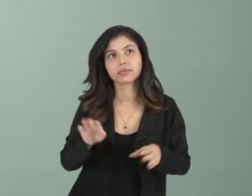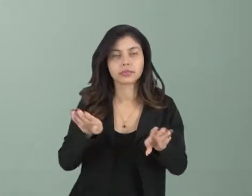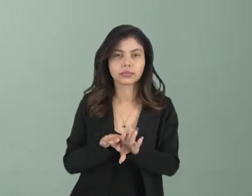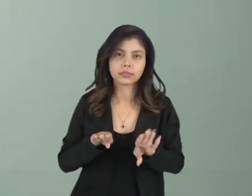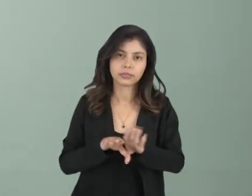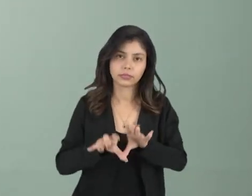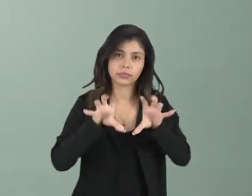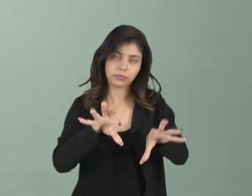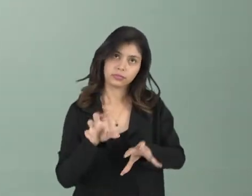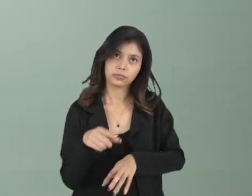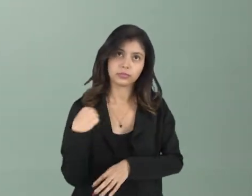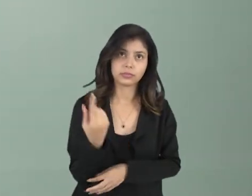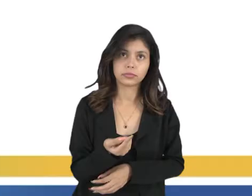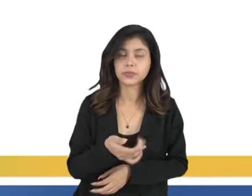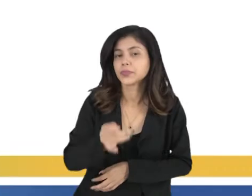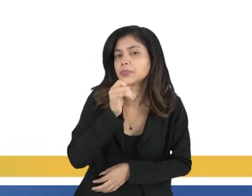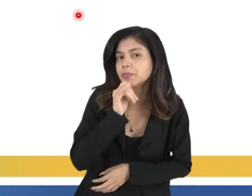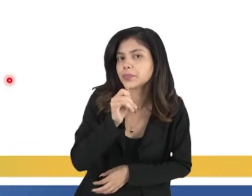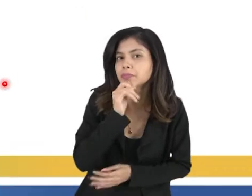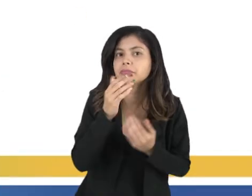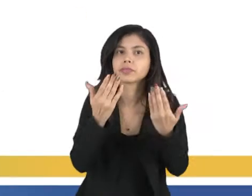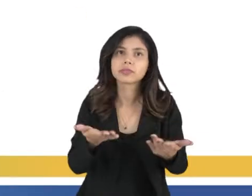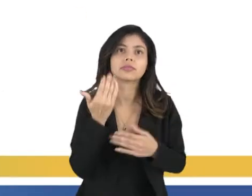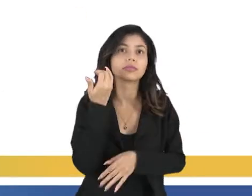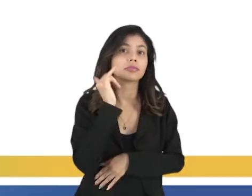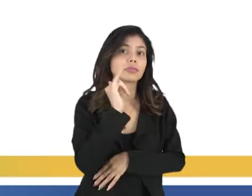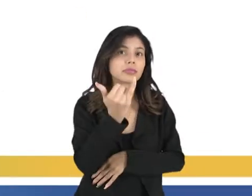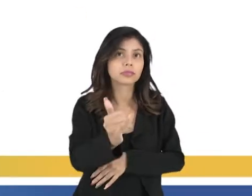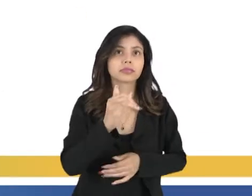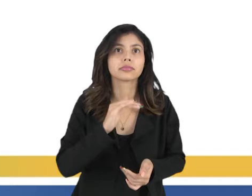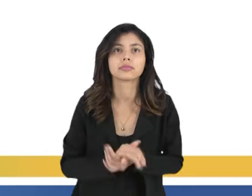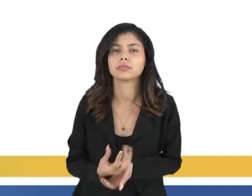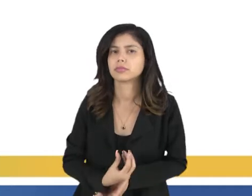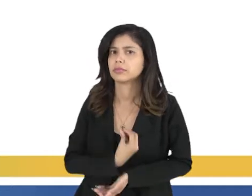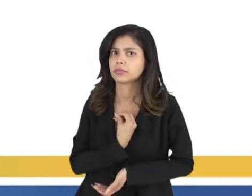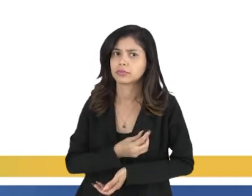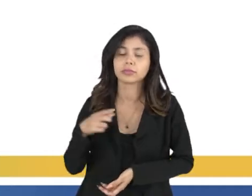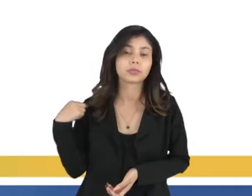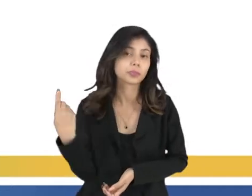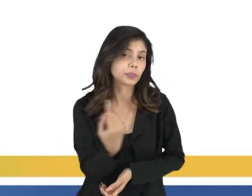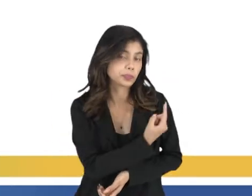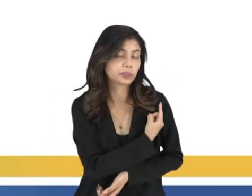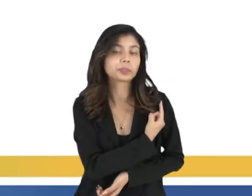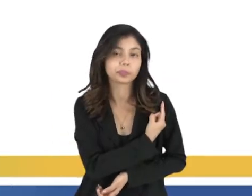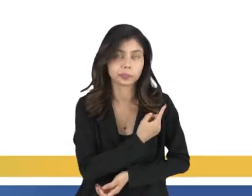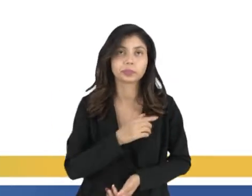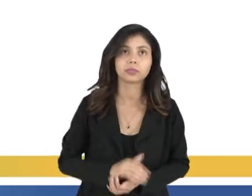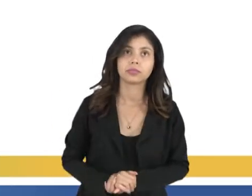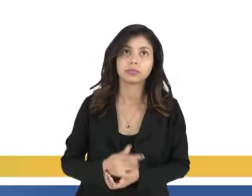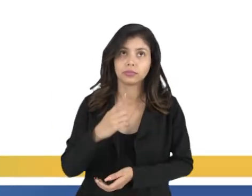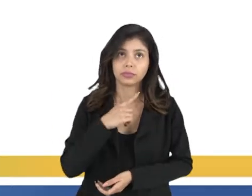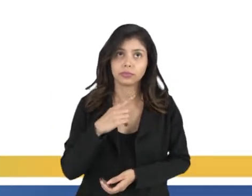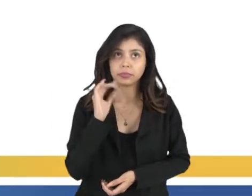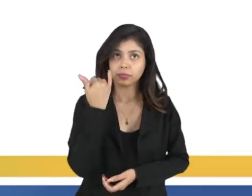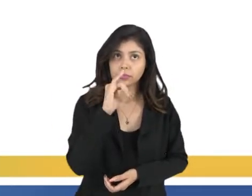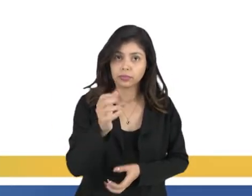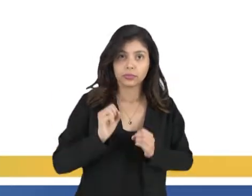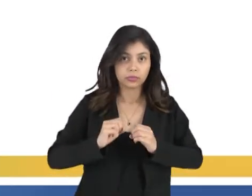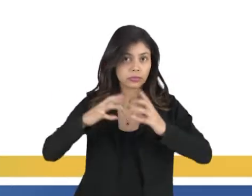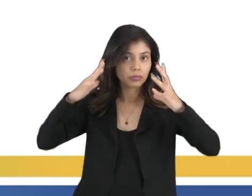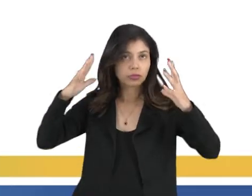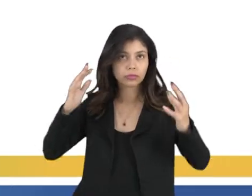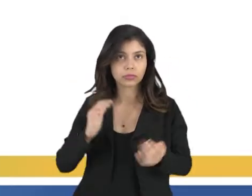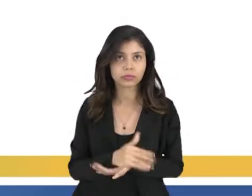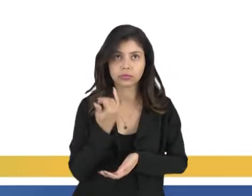aqui eu trouxe para vocês alguns exemplos da energia que estão presentes no nosso cotidiano. Então, nós temos aqui a energia